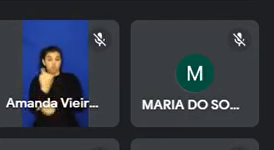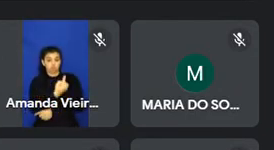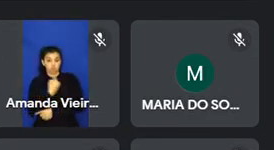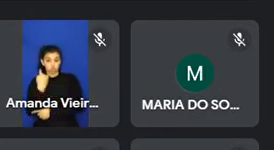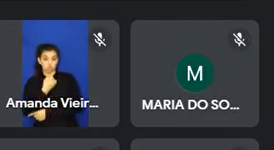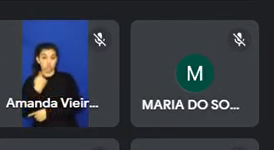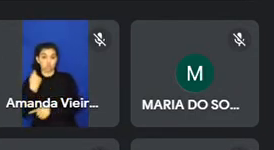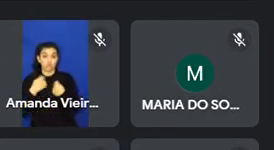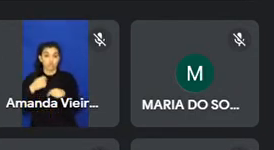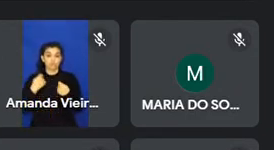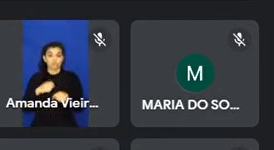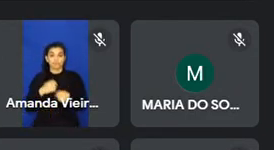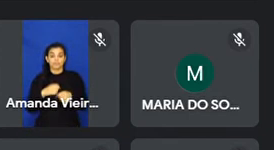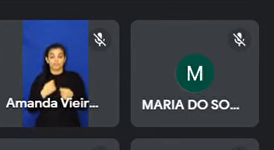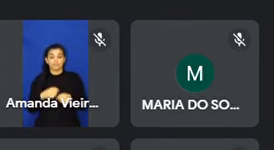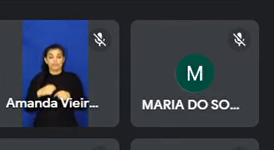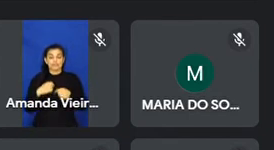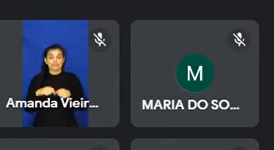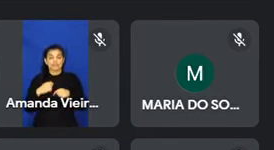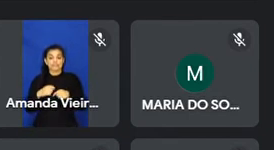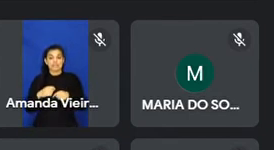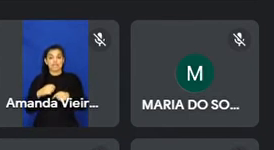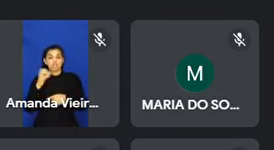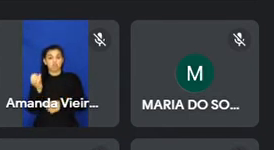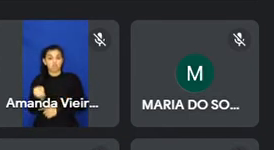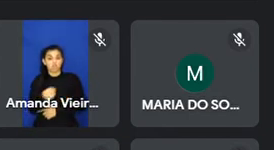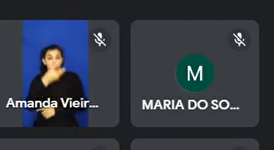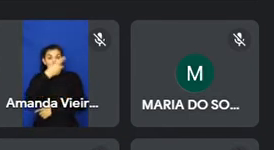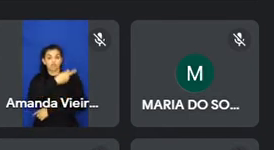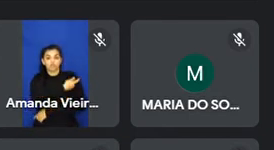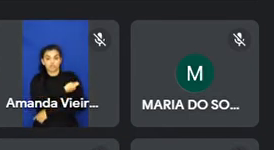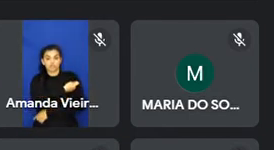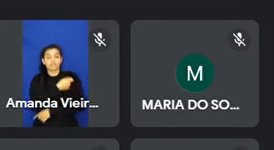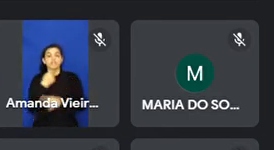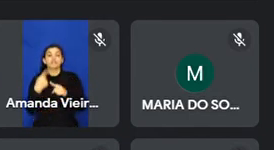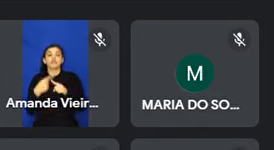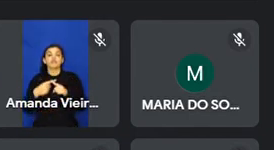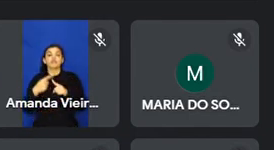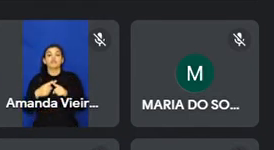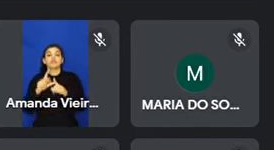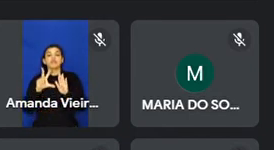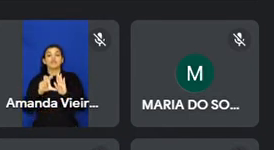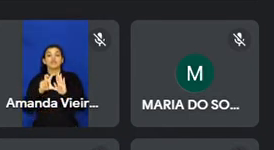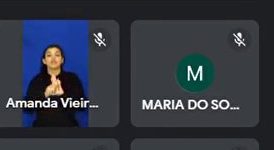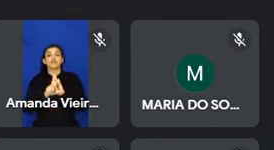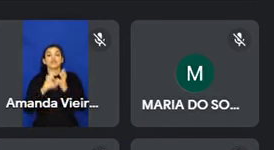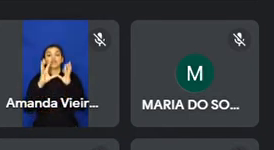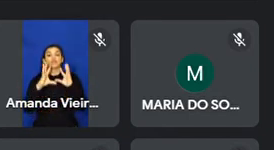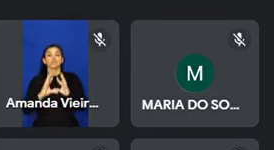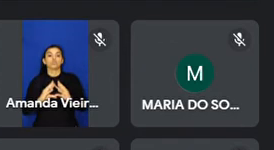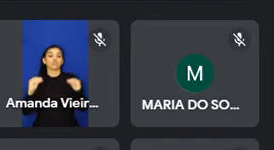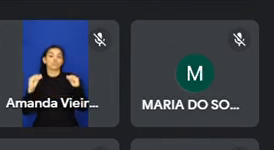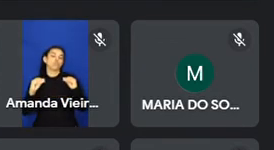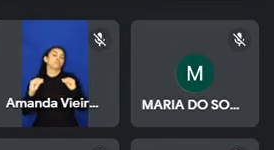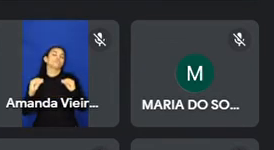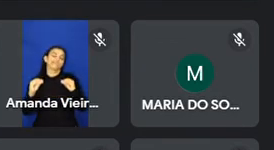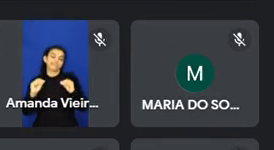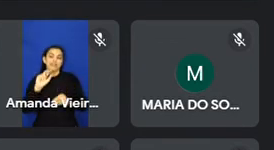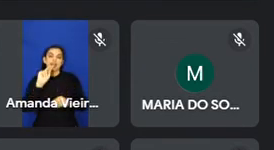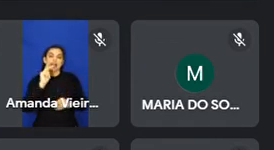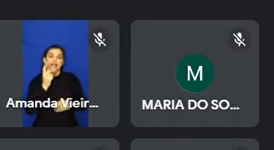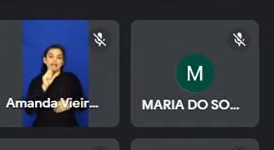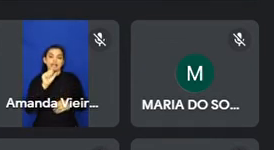a vacina para que ela sempre seja eficaz no combate àquele vírus. É a mesma coisa da H1N1. A H1N1 ela